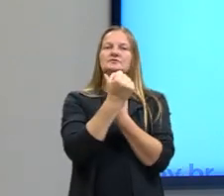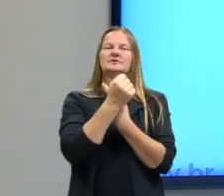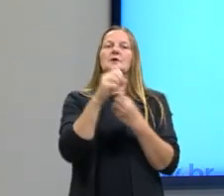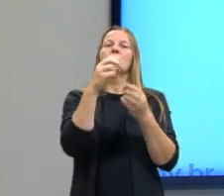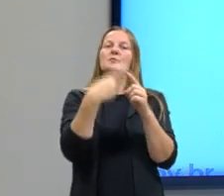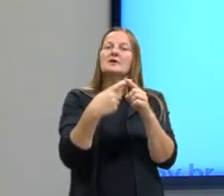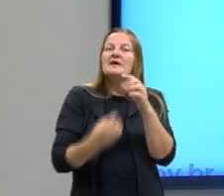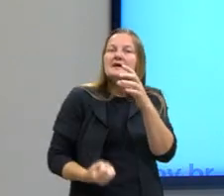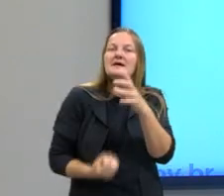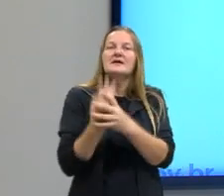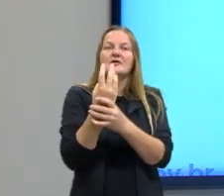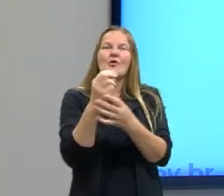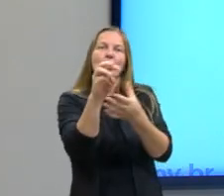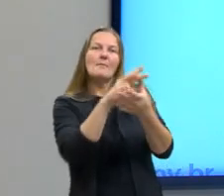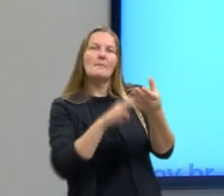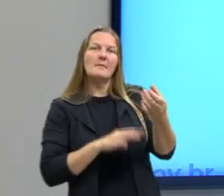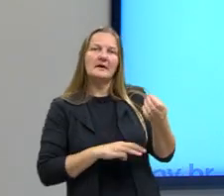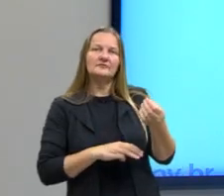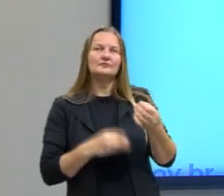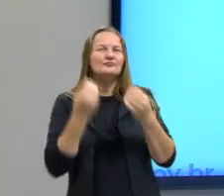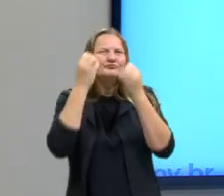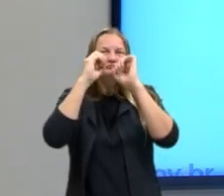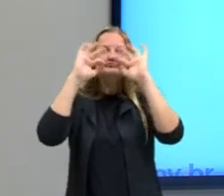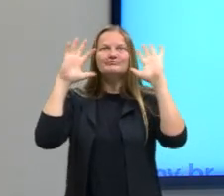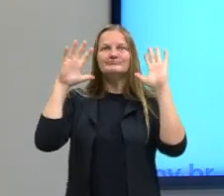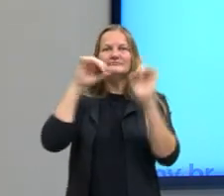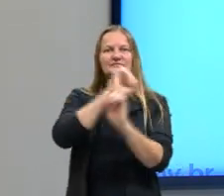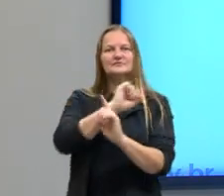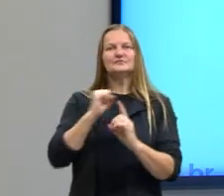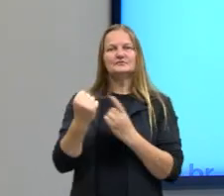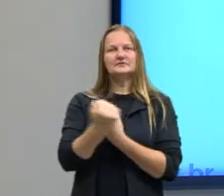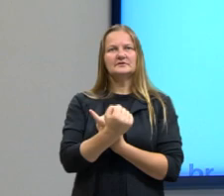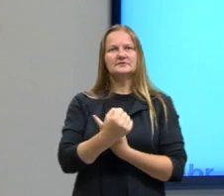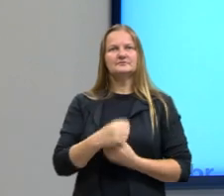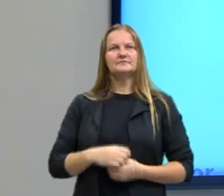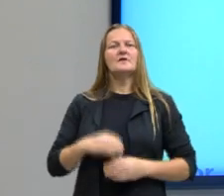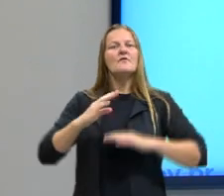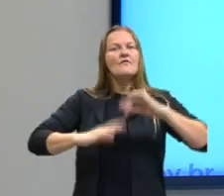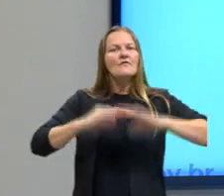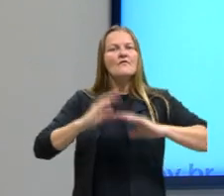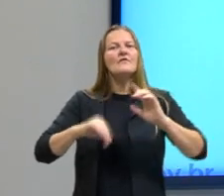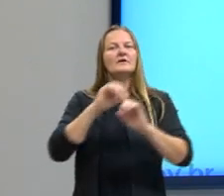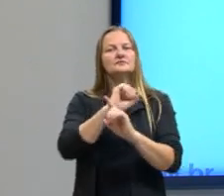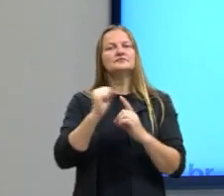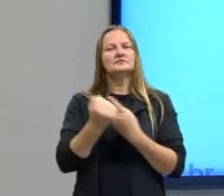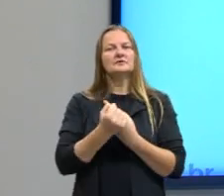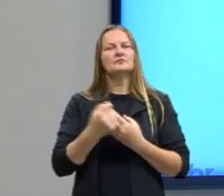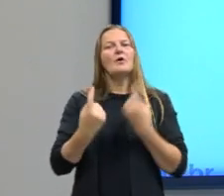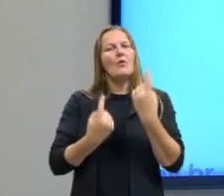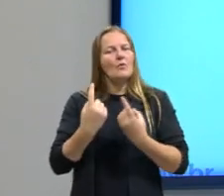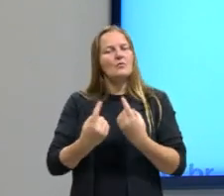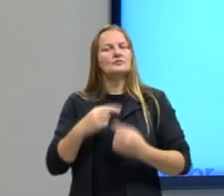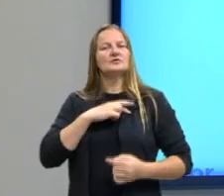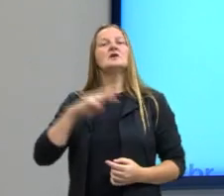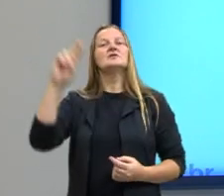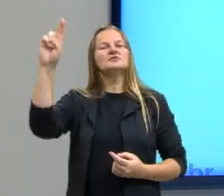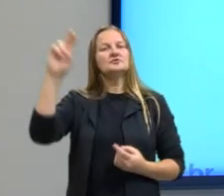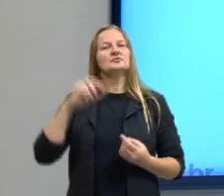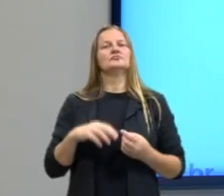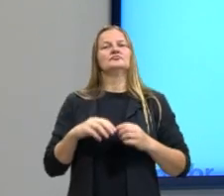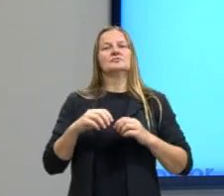um método então para entender essa sociedade e os fatos sociais então já que se tem alguns fenómenos religiosos